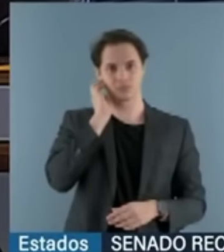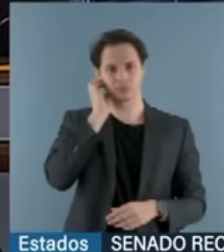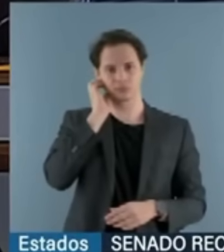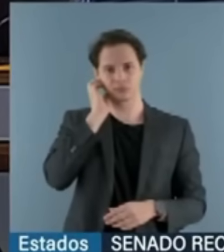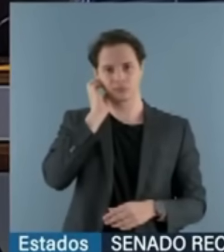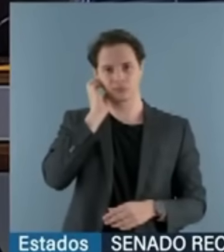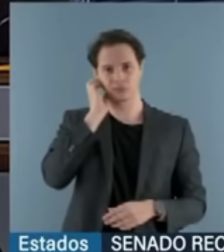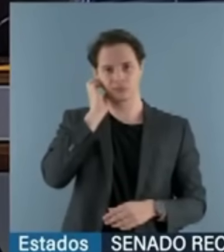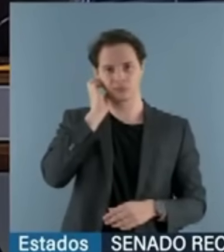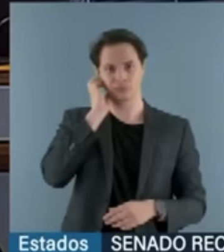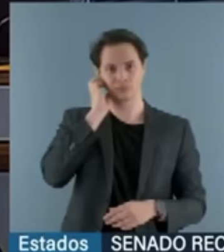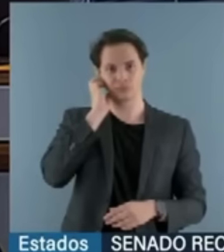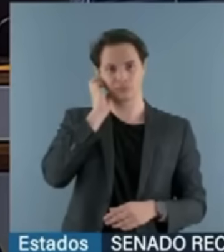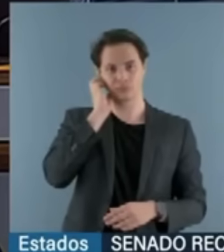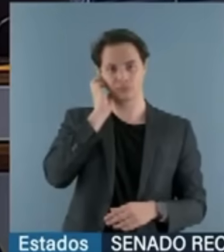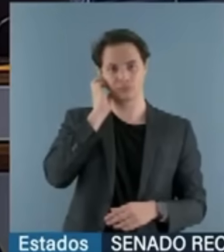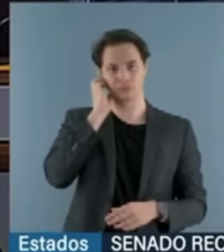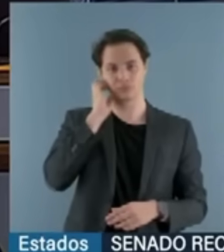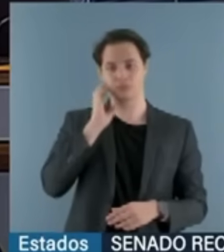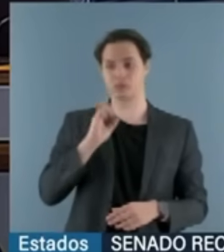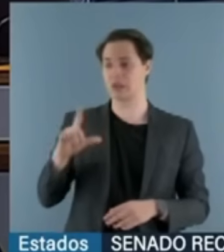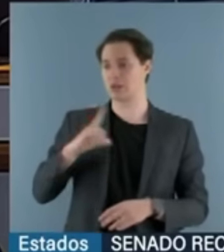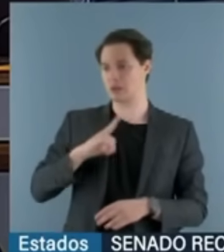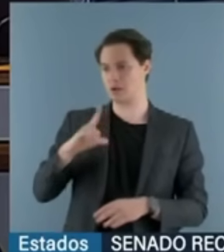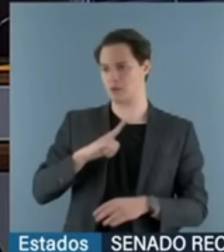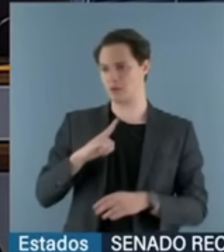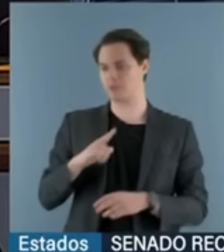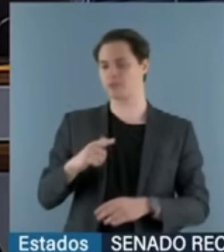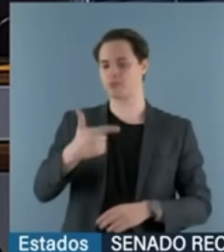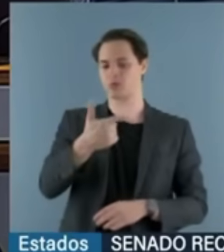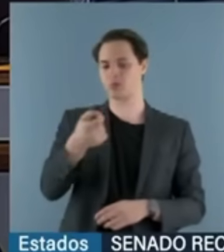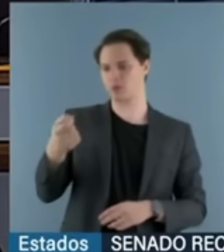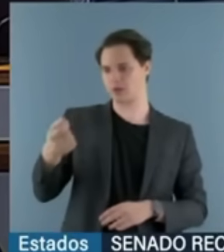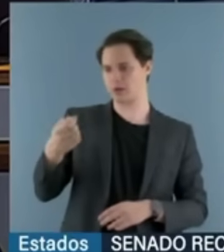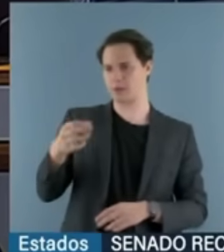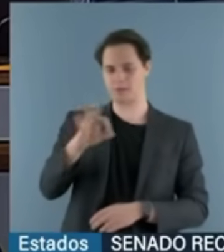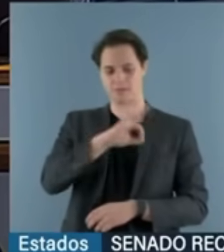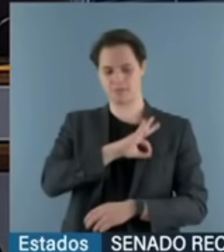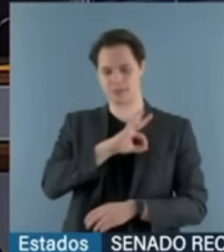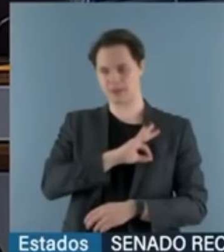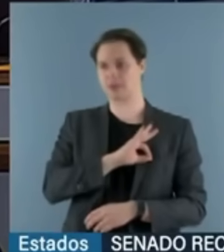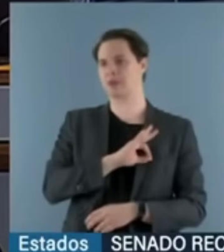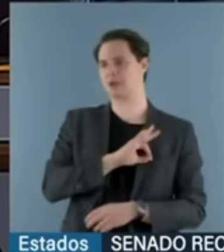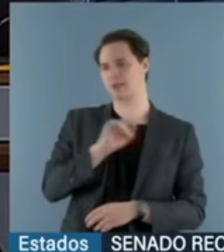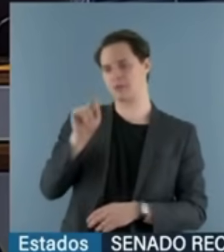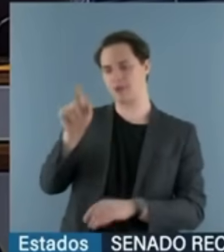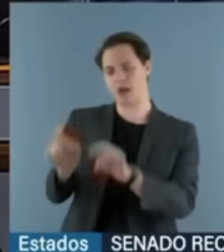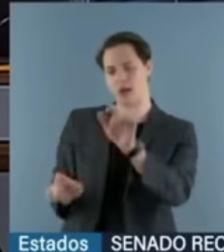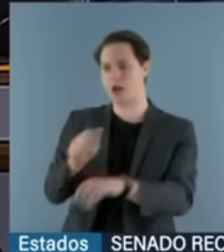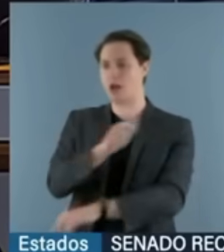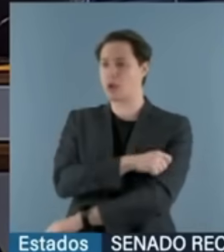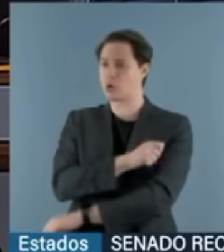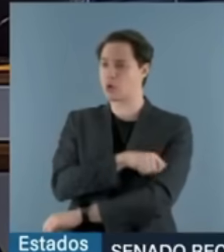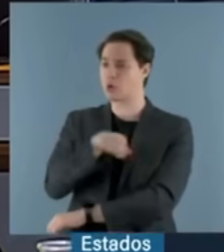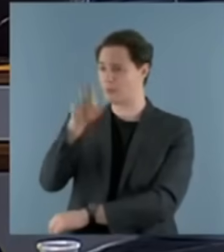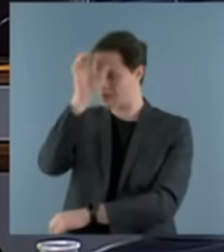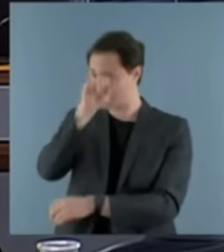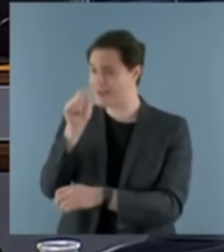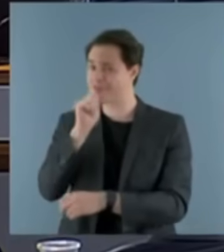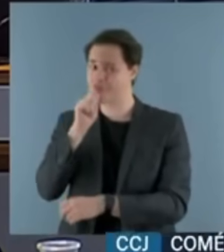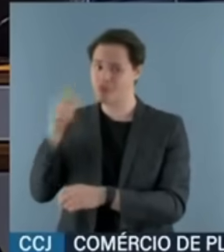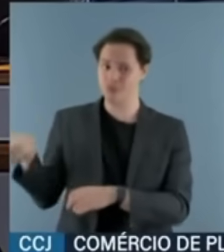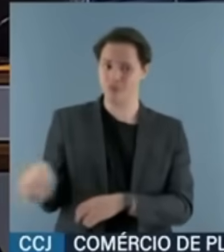houve apenas a designação de 200 militares, ou seja, ainda alunos, para uma situação de